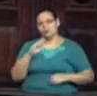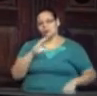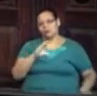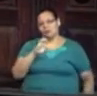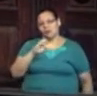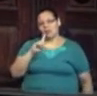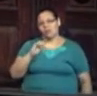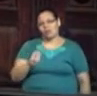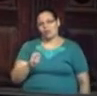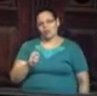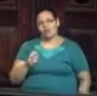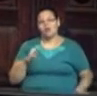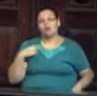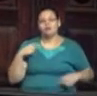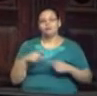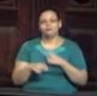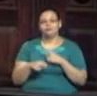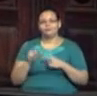de privatização.